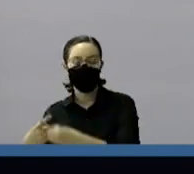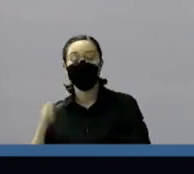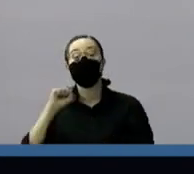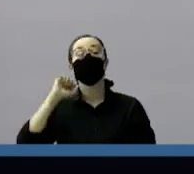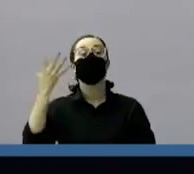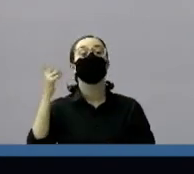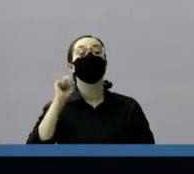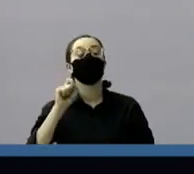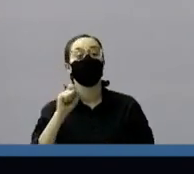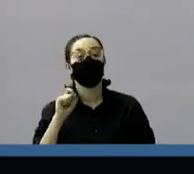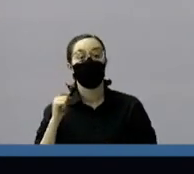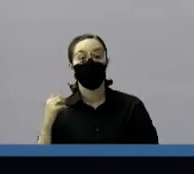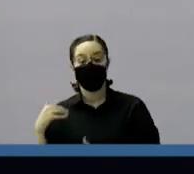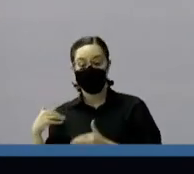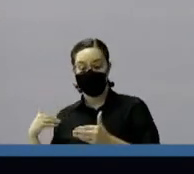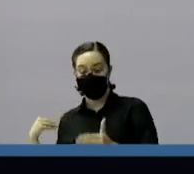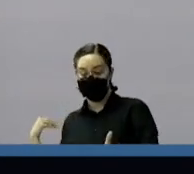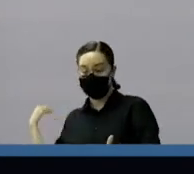estamos colhendo